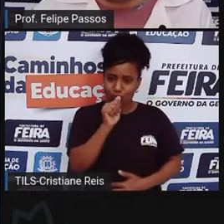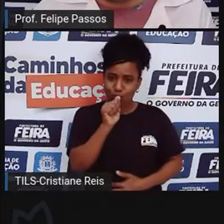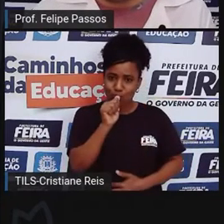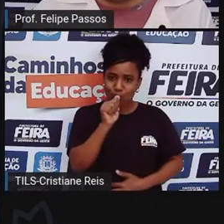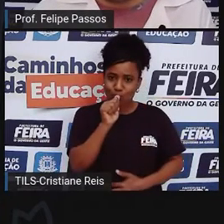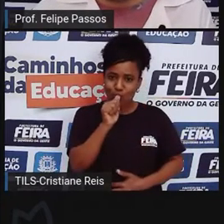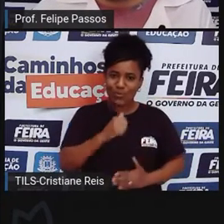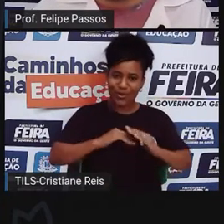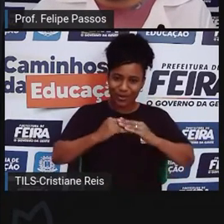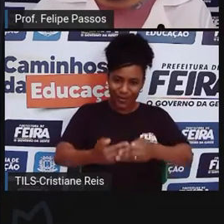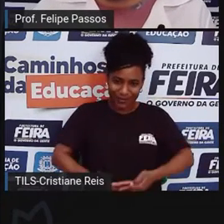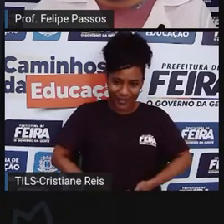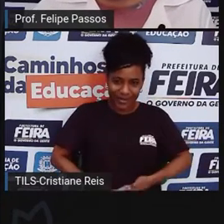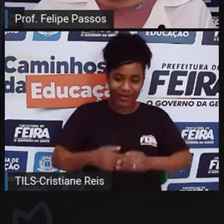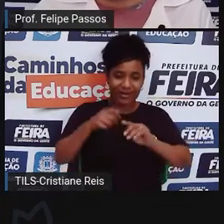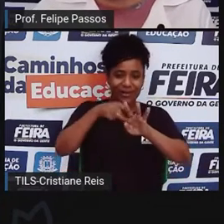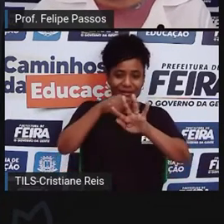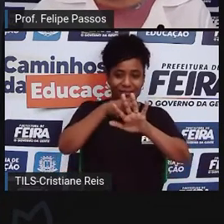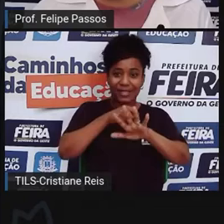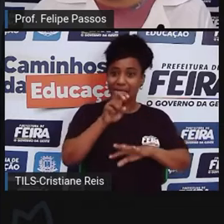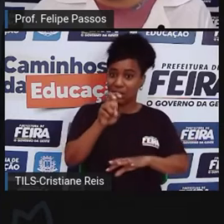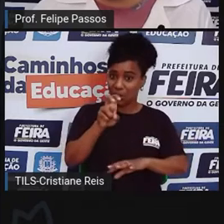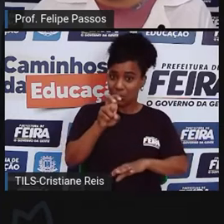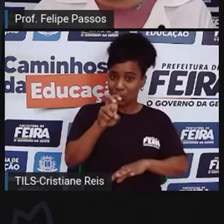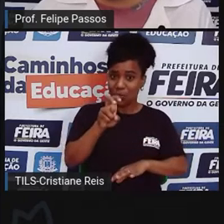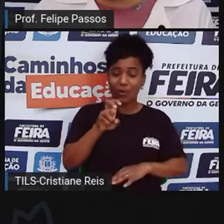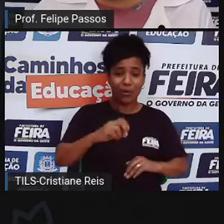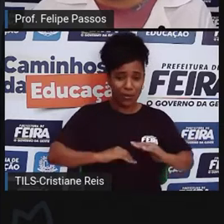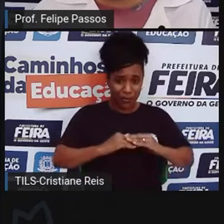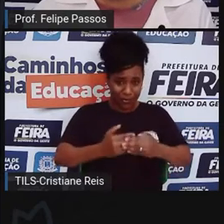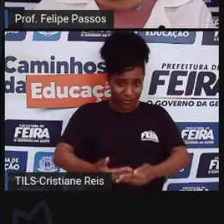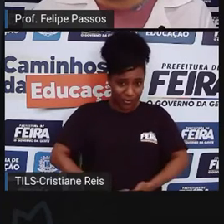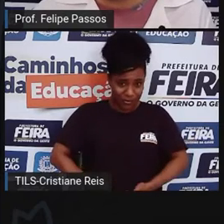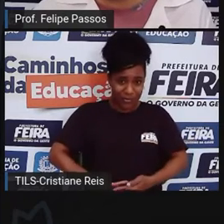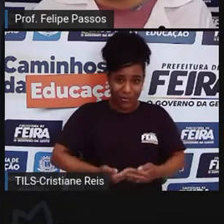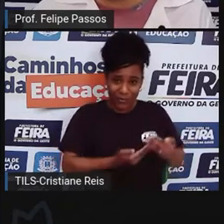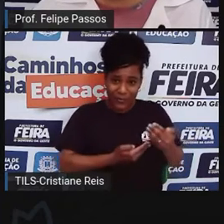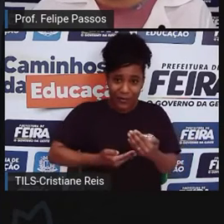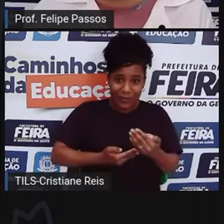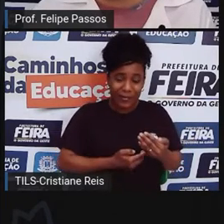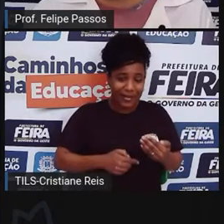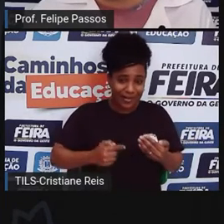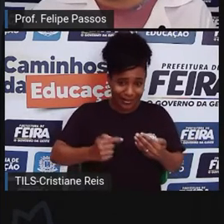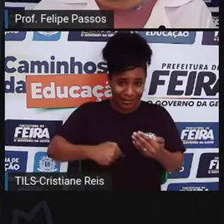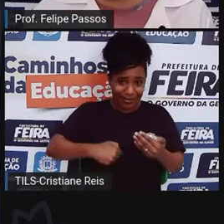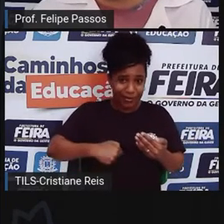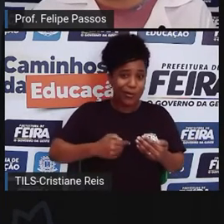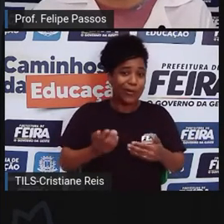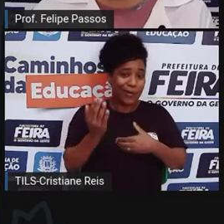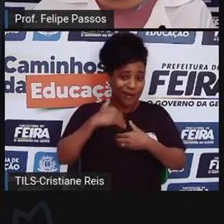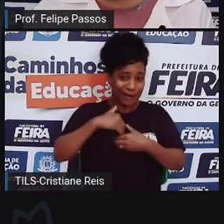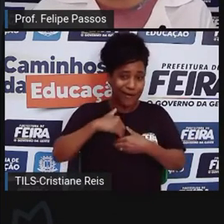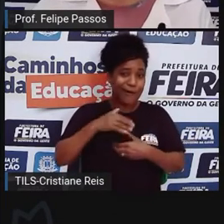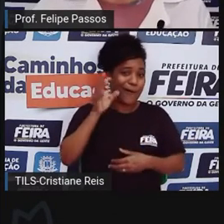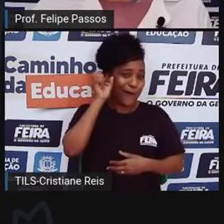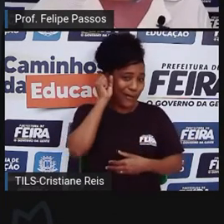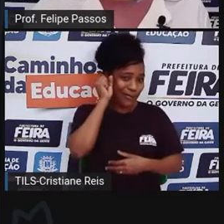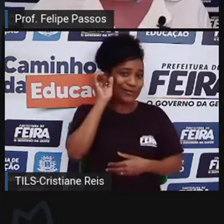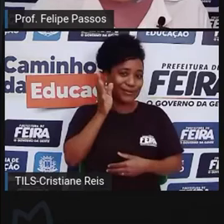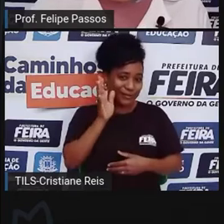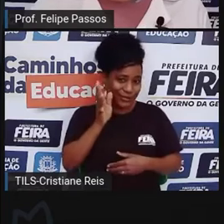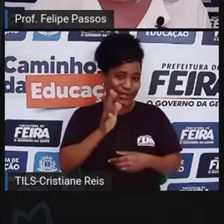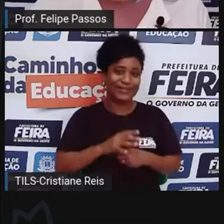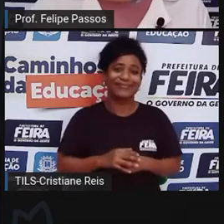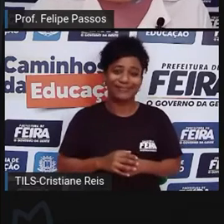totalmente desenvolvido. Então, até a influência sonora, seja de barulho, seja a ou música, até